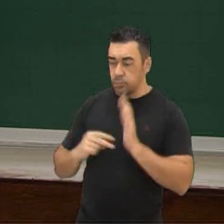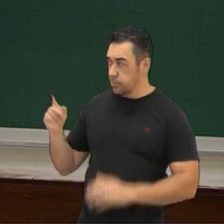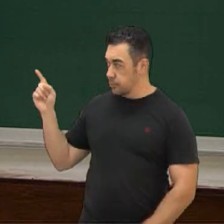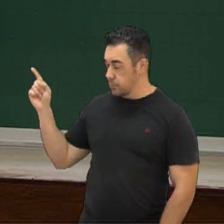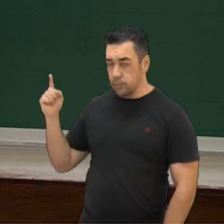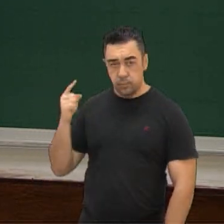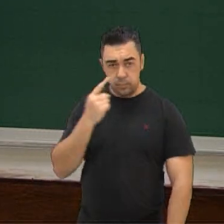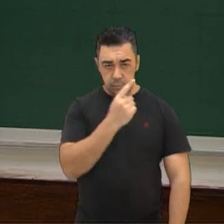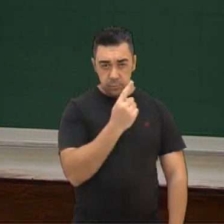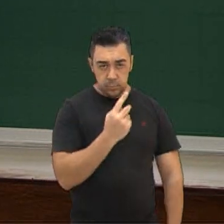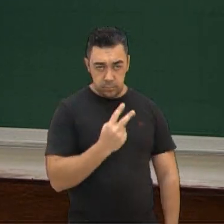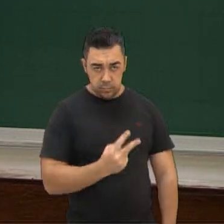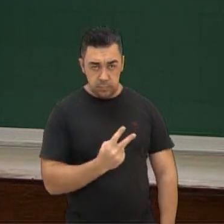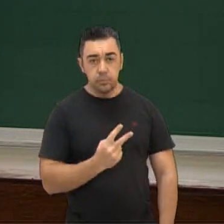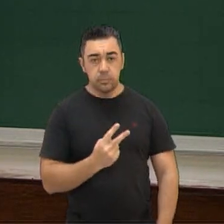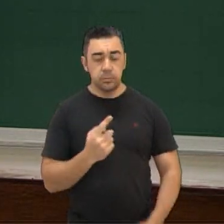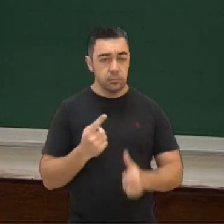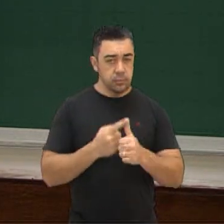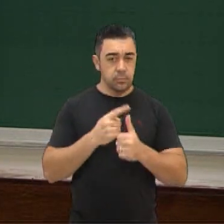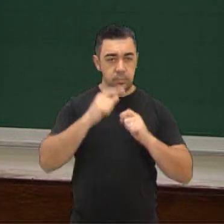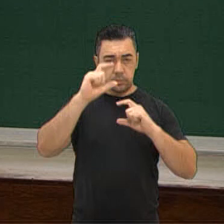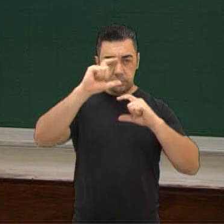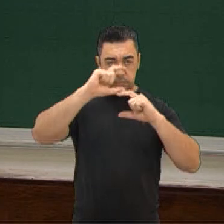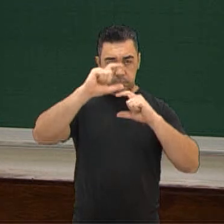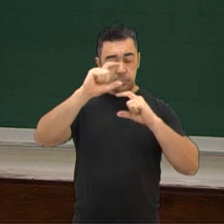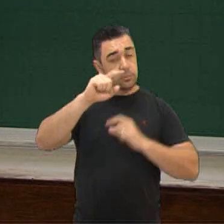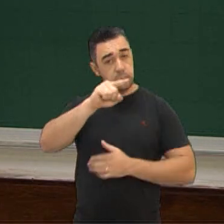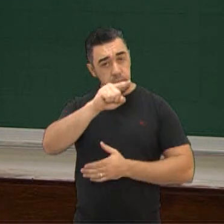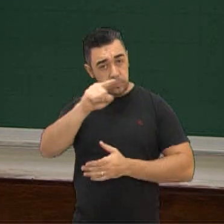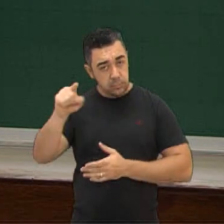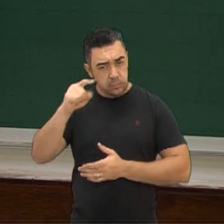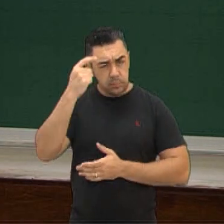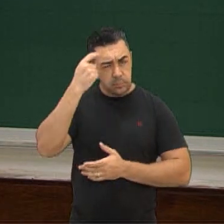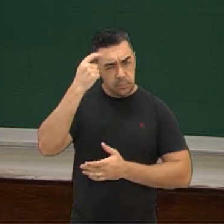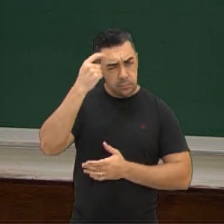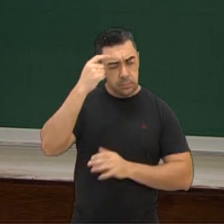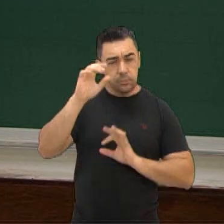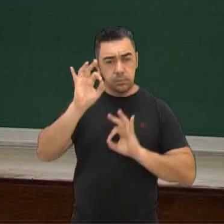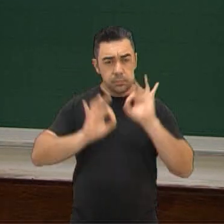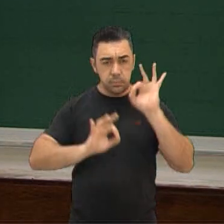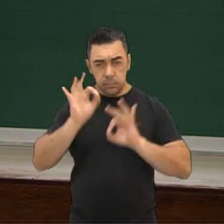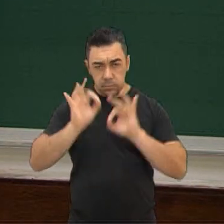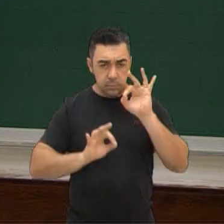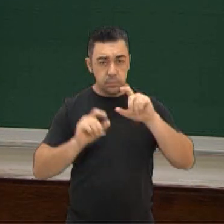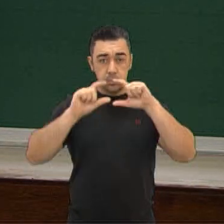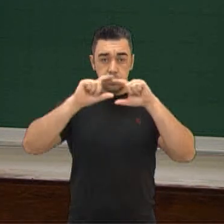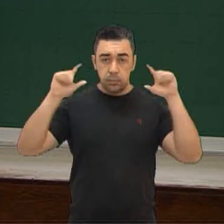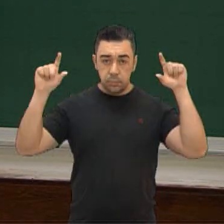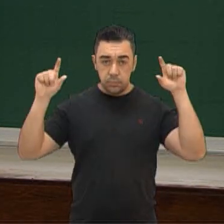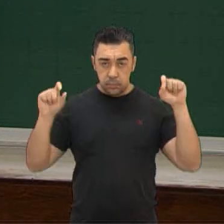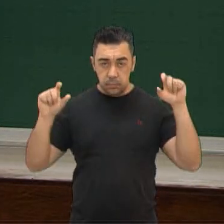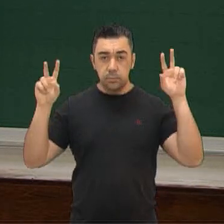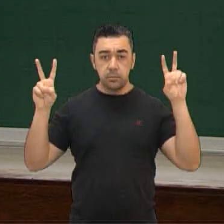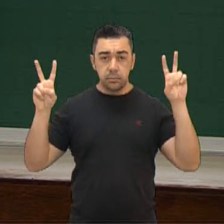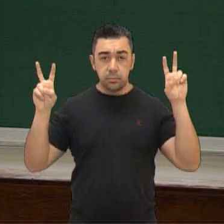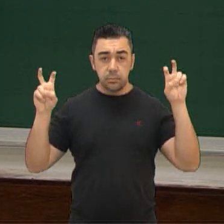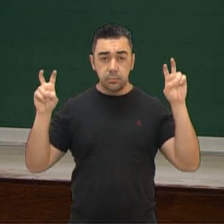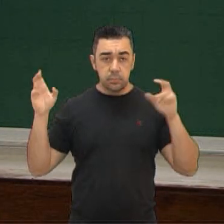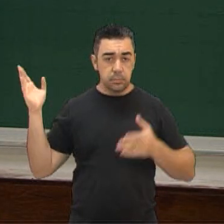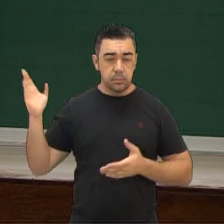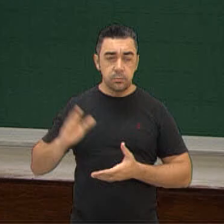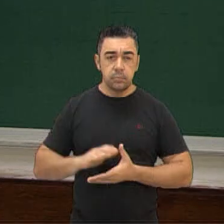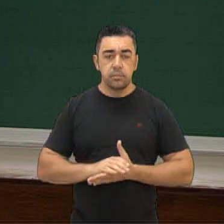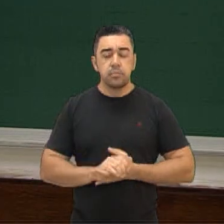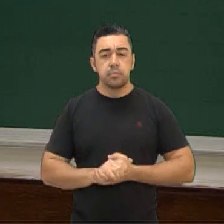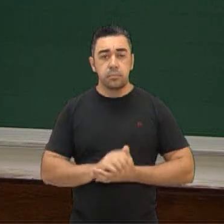pedacinho, né, desse primeiro parágrafo dessa notícia, e vocês vão pensar e vão elaborar um título, um titular para esta